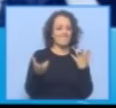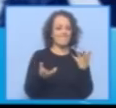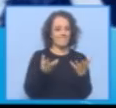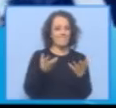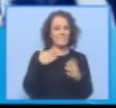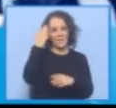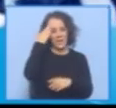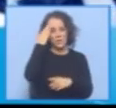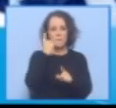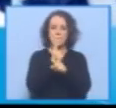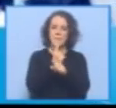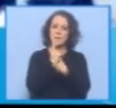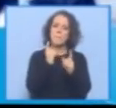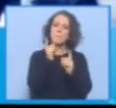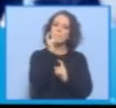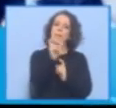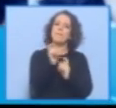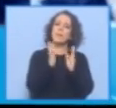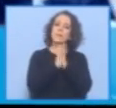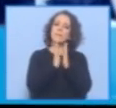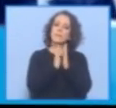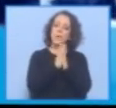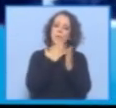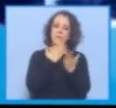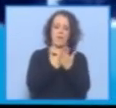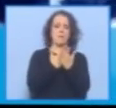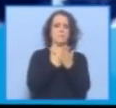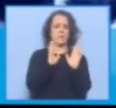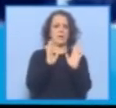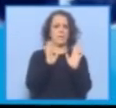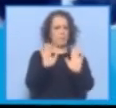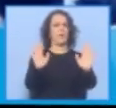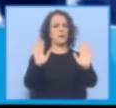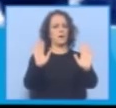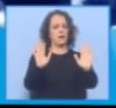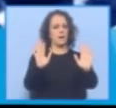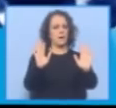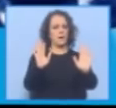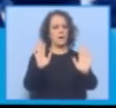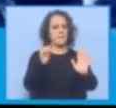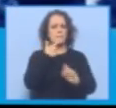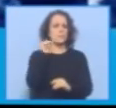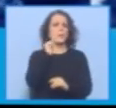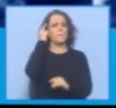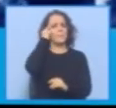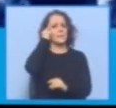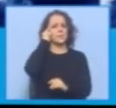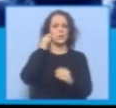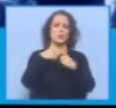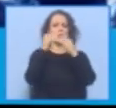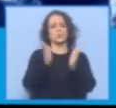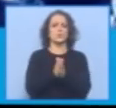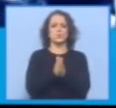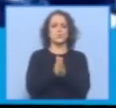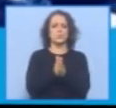a própria palavra de Deus nos dá, assim, alguns sinais que diz, olha, para lá, não pensemos que tudo está já